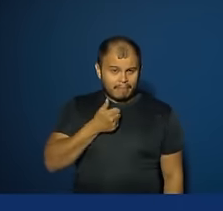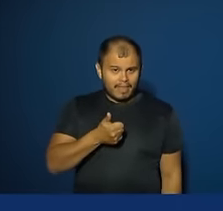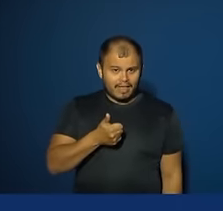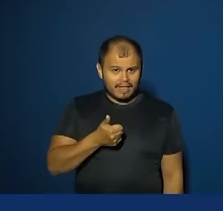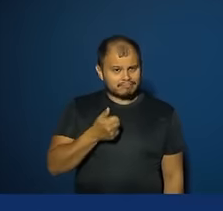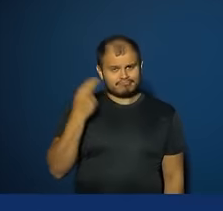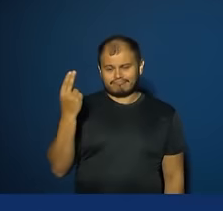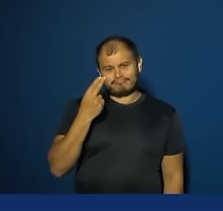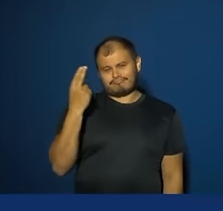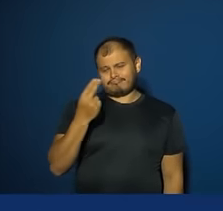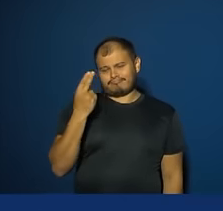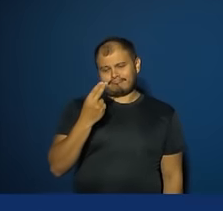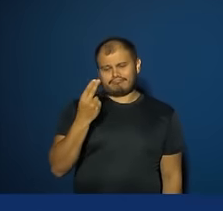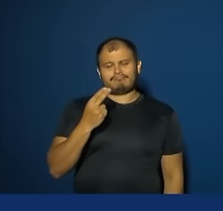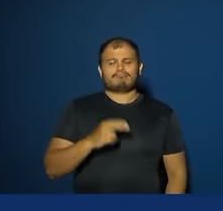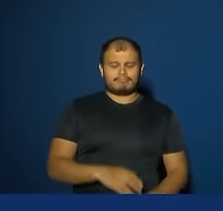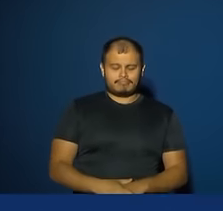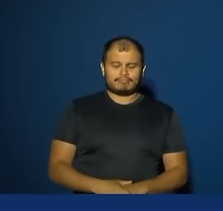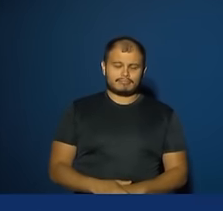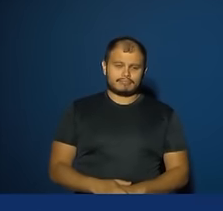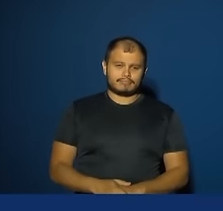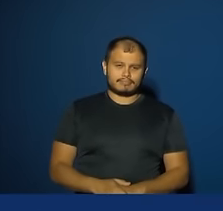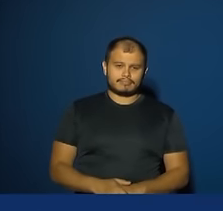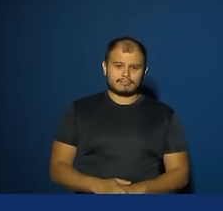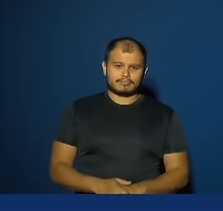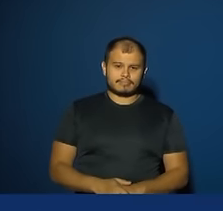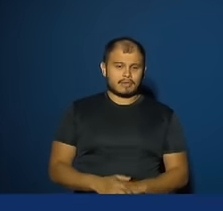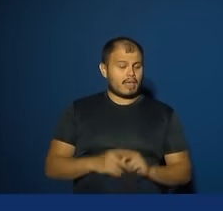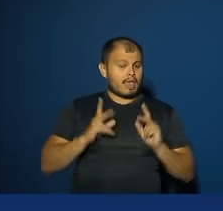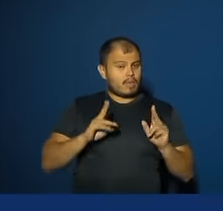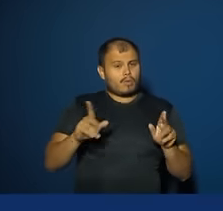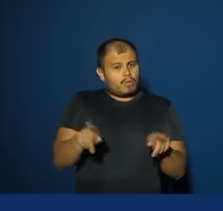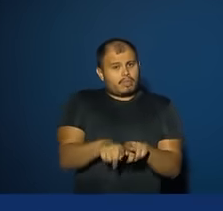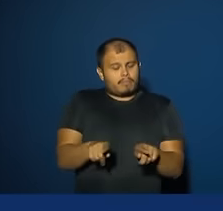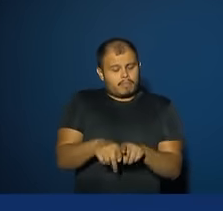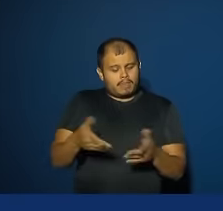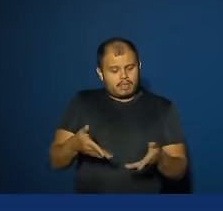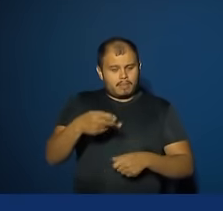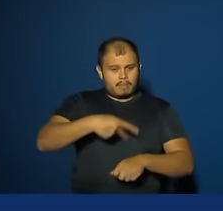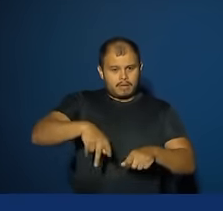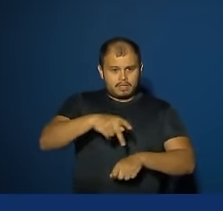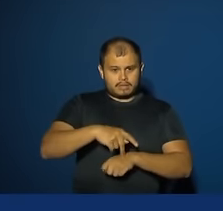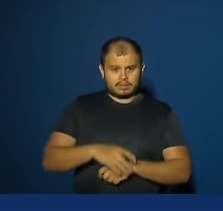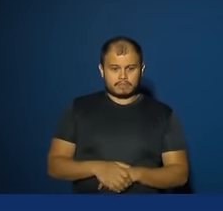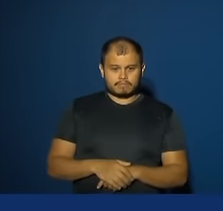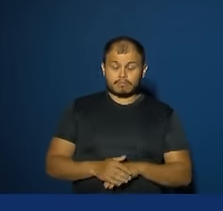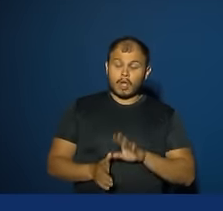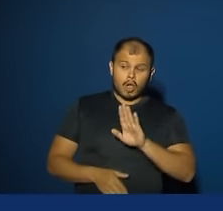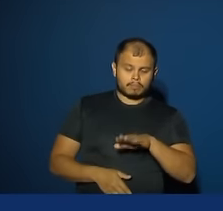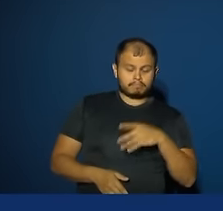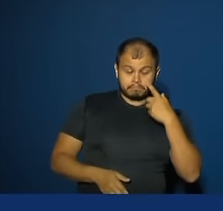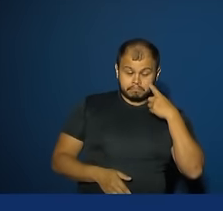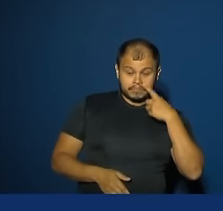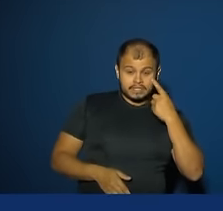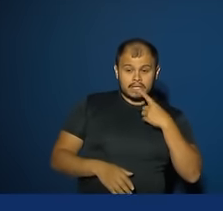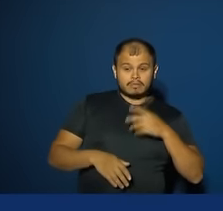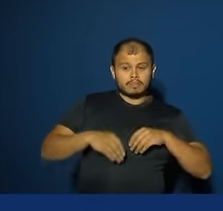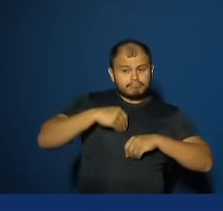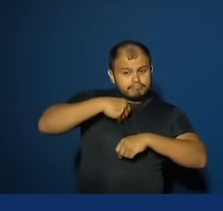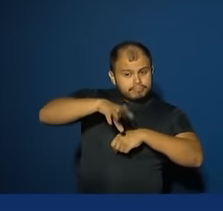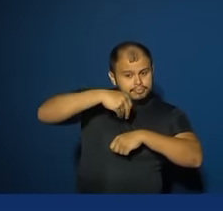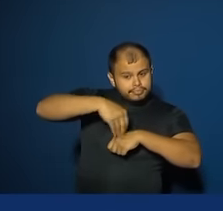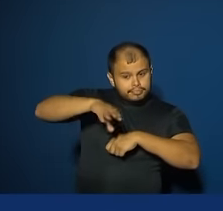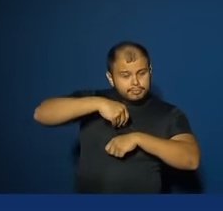mais do que a gente ganha não vai ser um final feliz e a mesma coisa vale para nosso país André você precisa con você precisa convencer uma parte do mundo